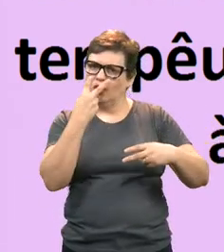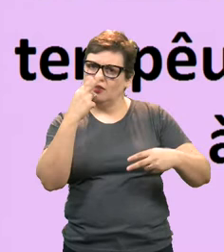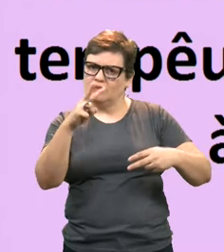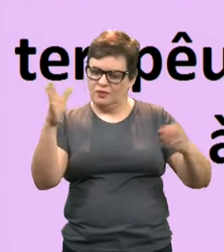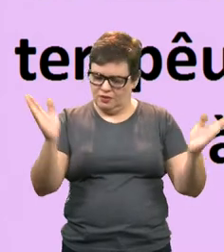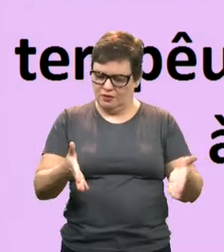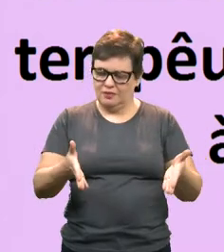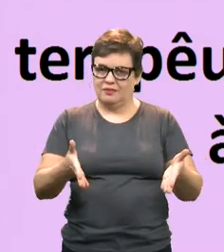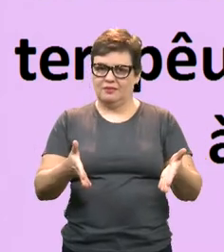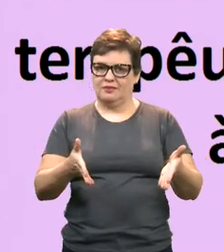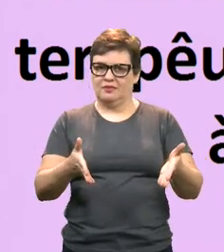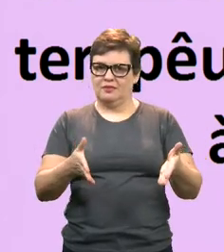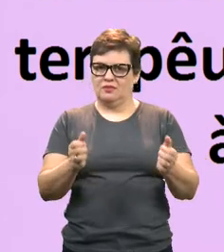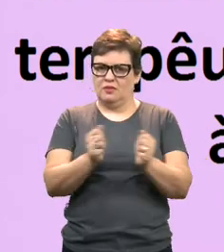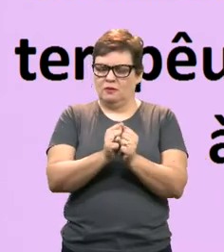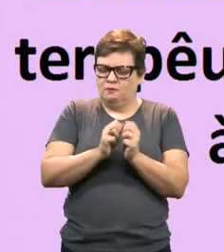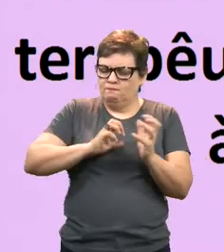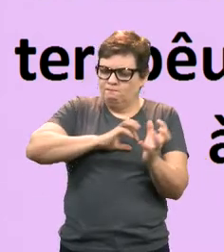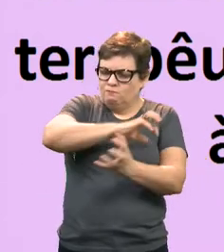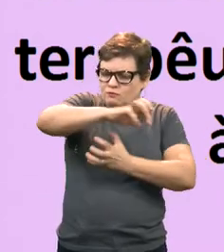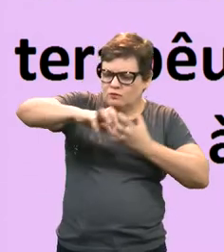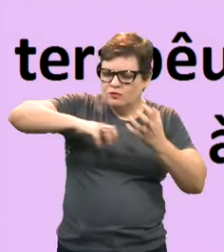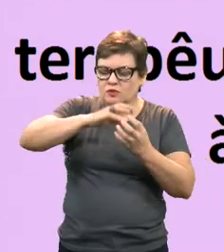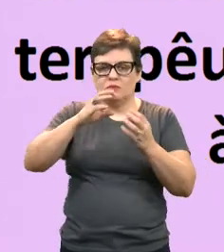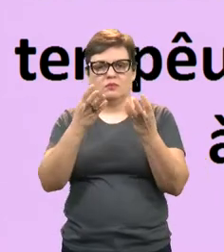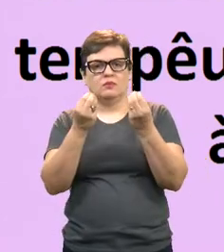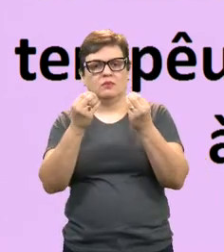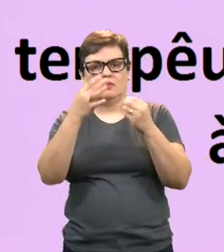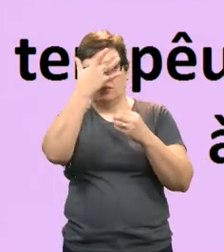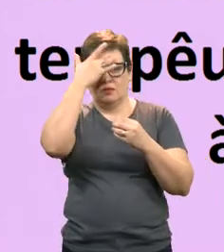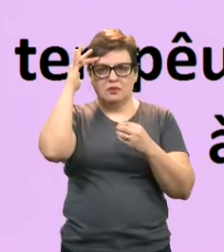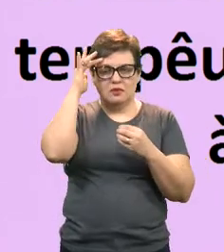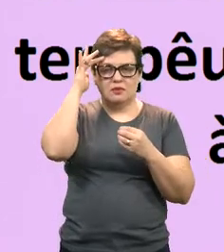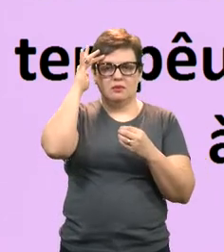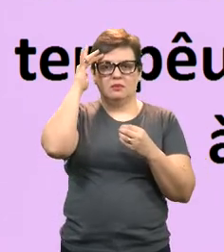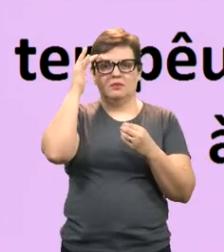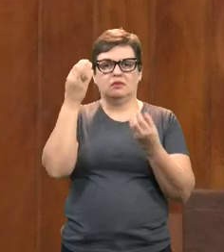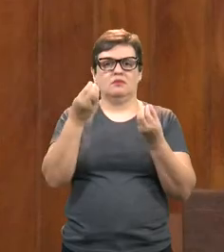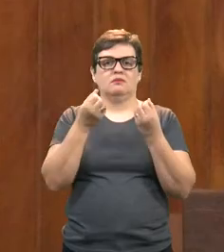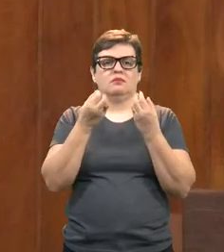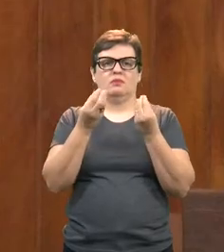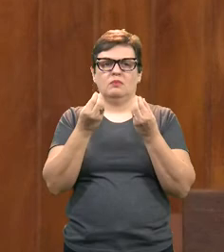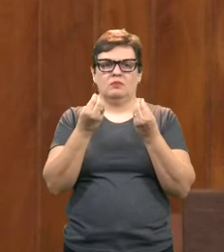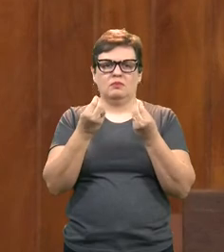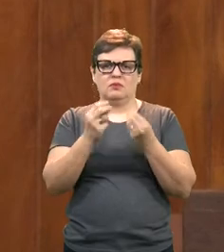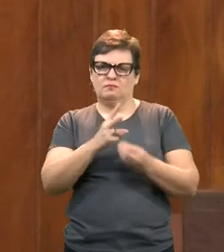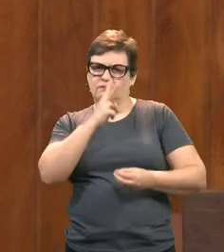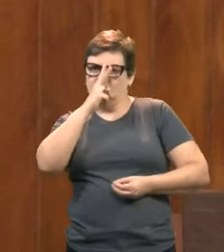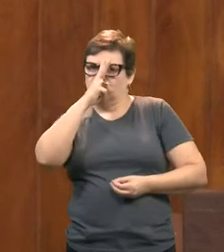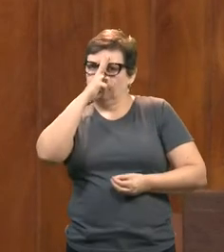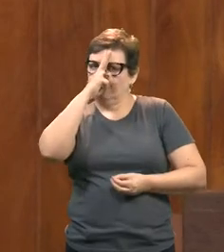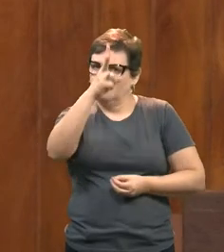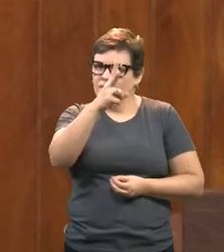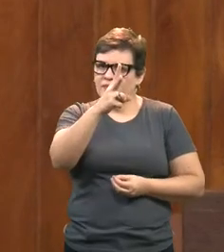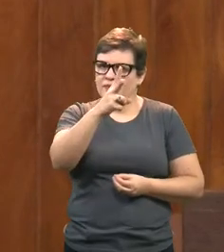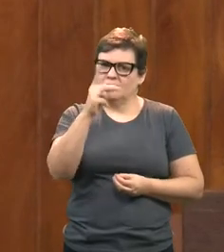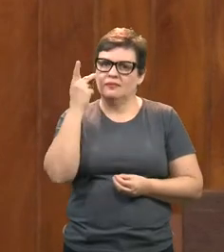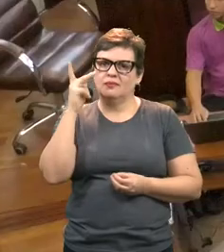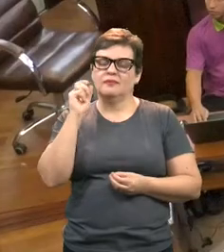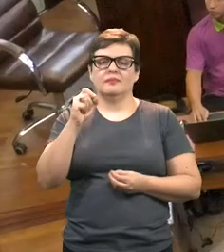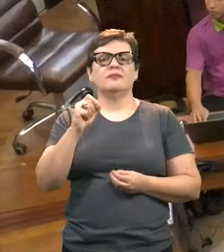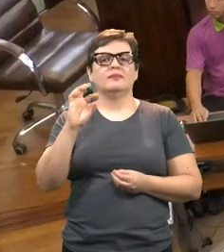aqui hoje, com o envolvimento de tantas pessoas e com tanta garra, com tanta força para que